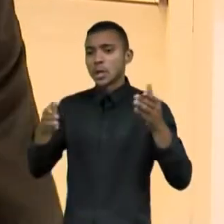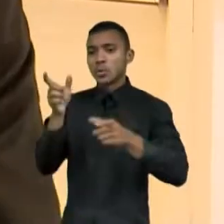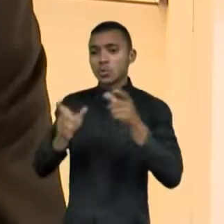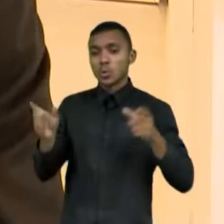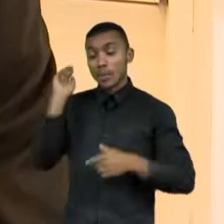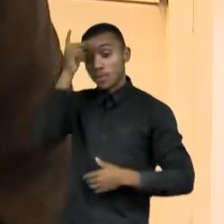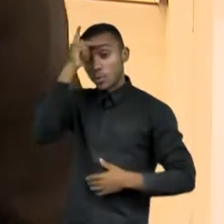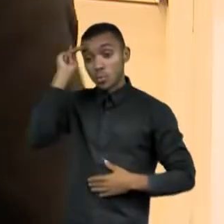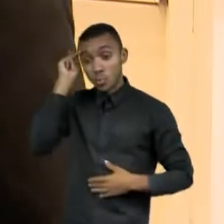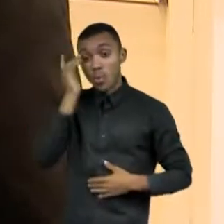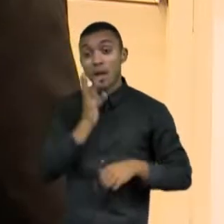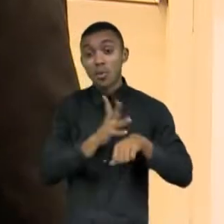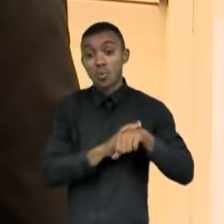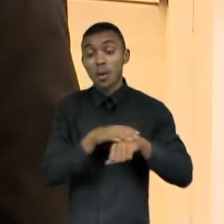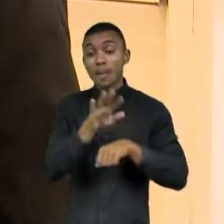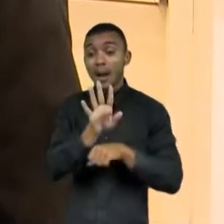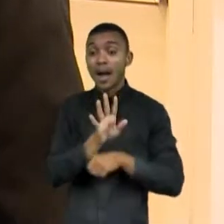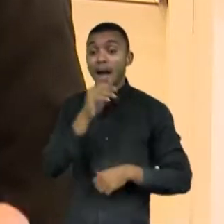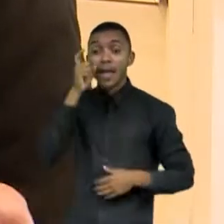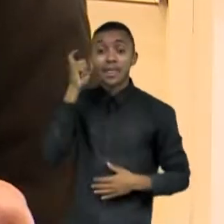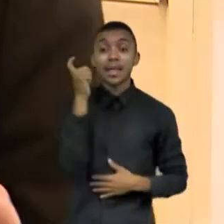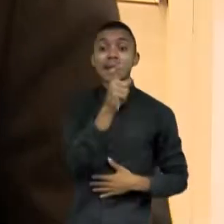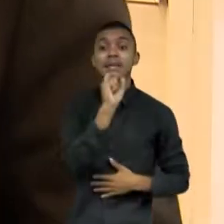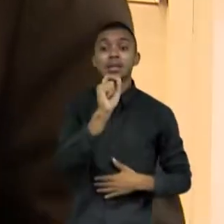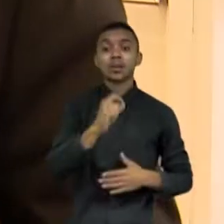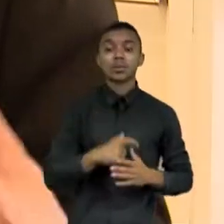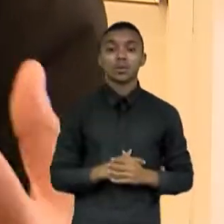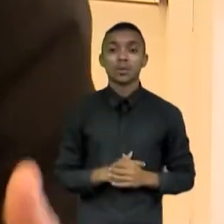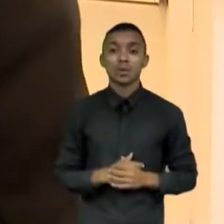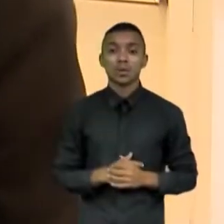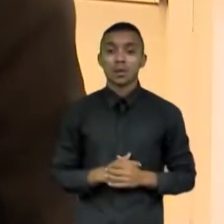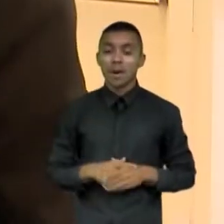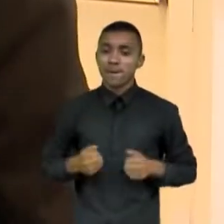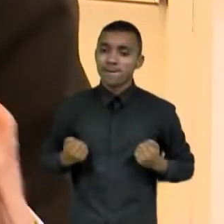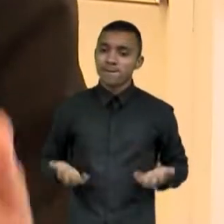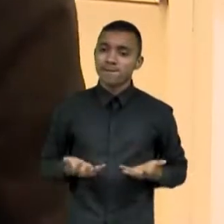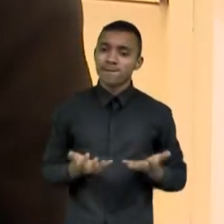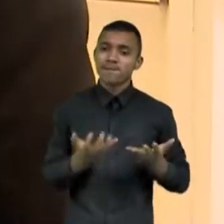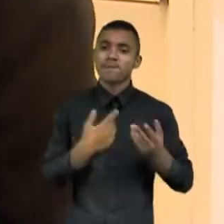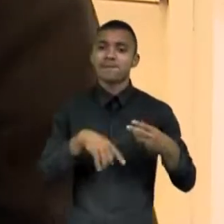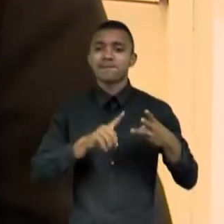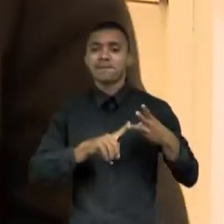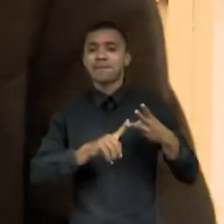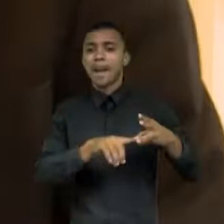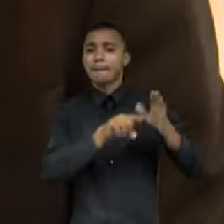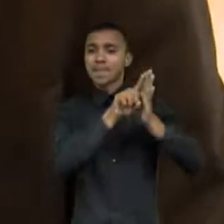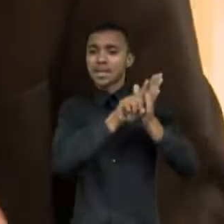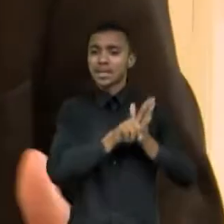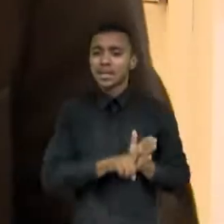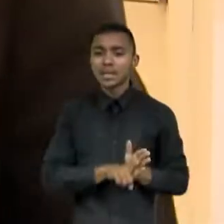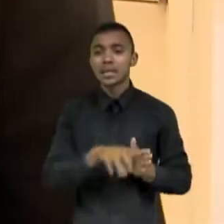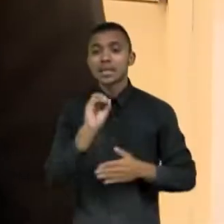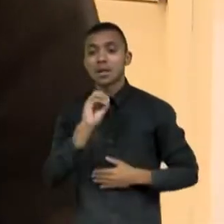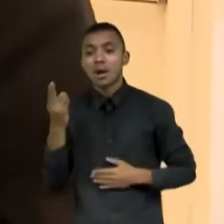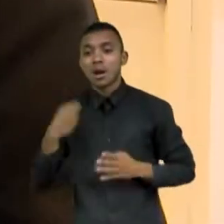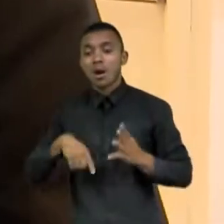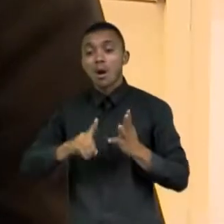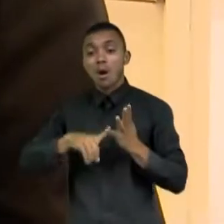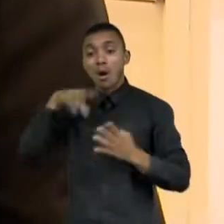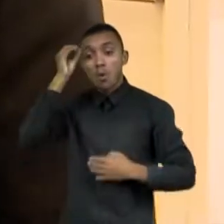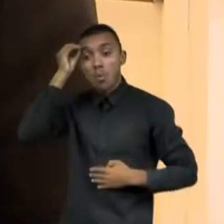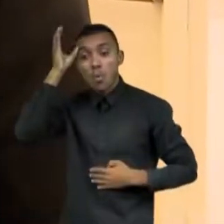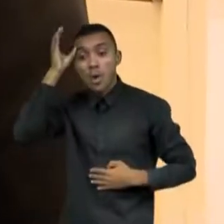doentes, é interessante a gente fomentar o ensino, a pesquisa, a geração do